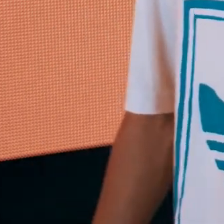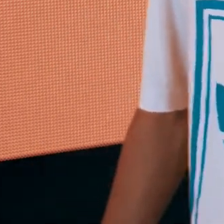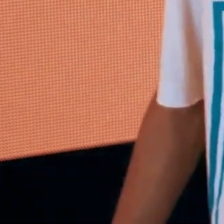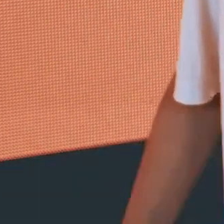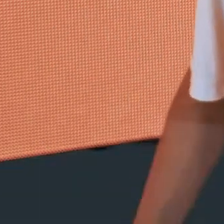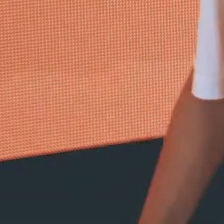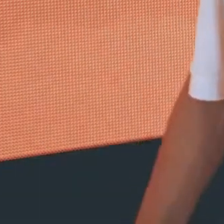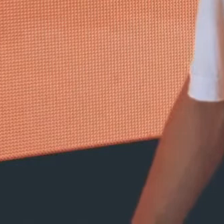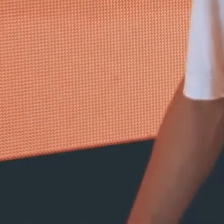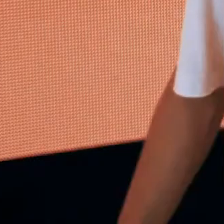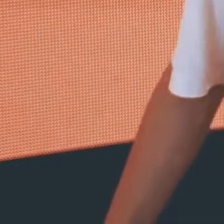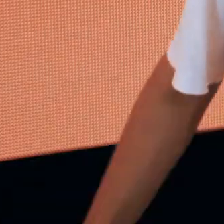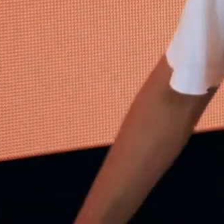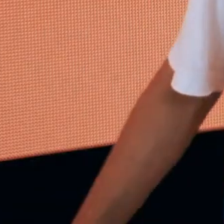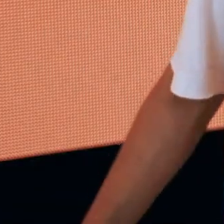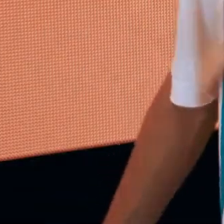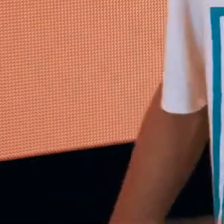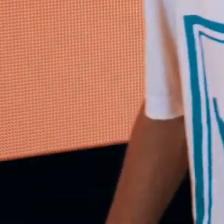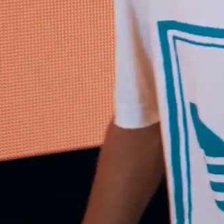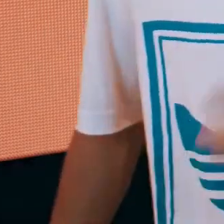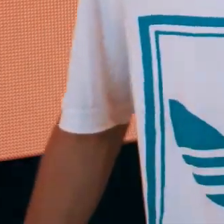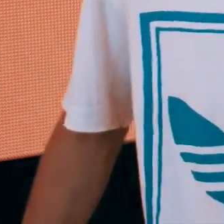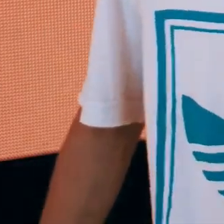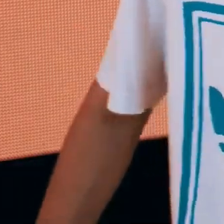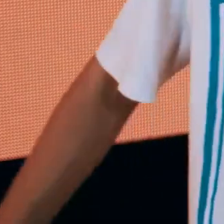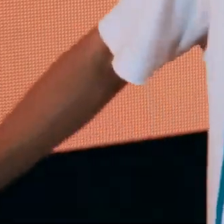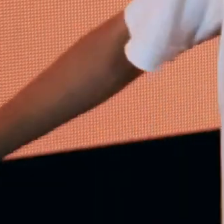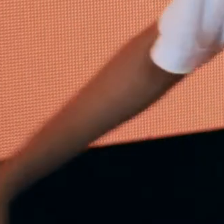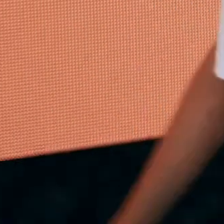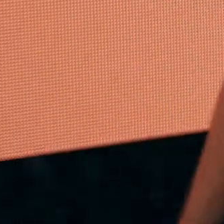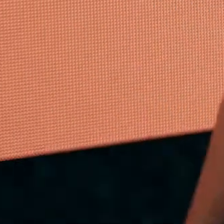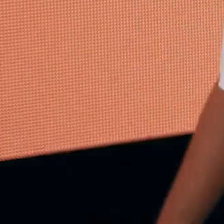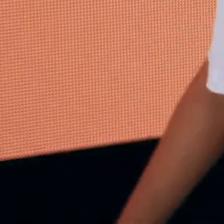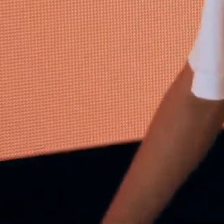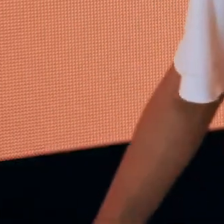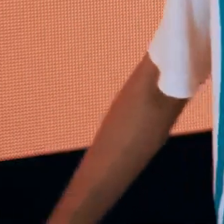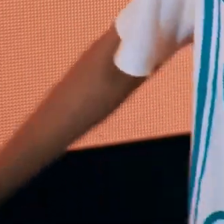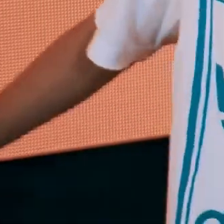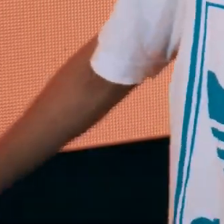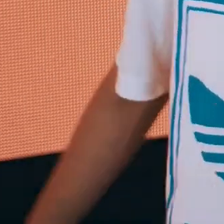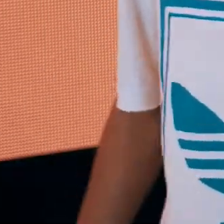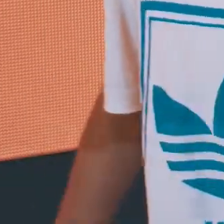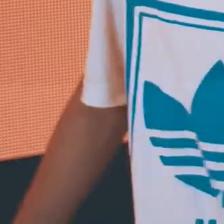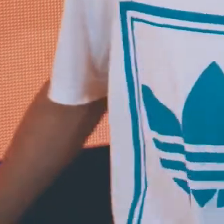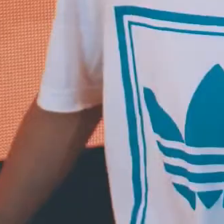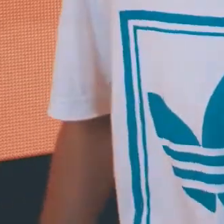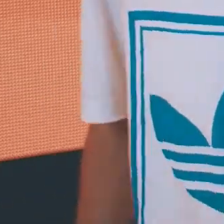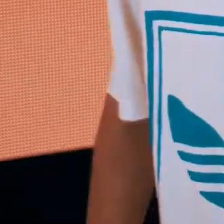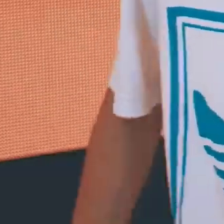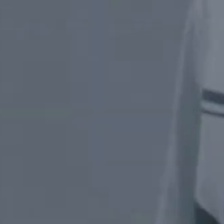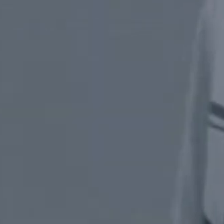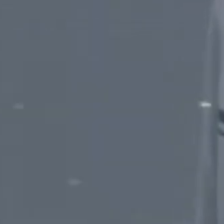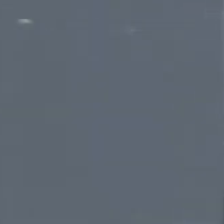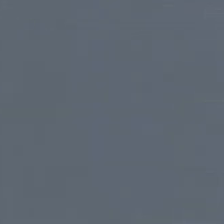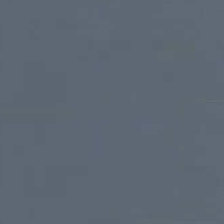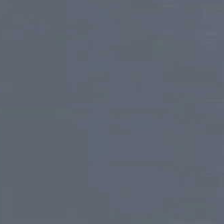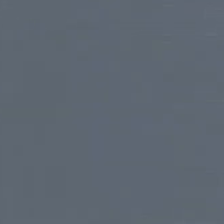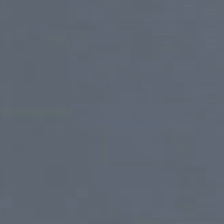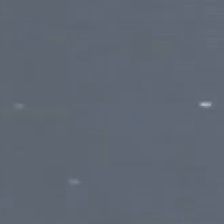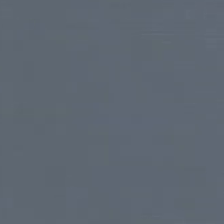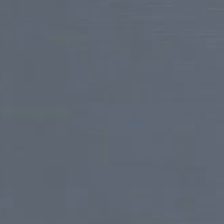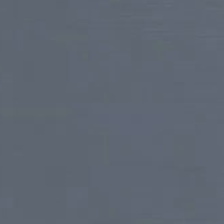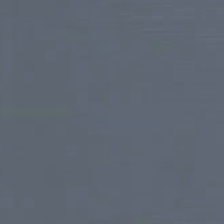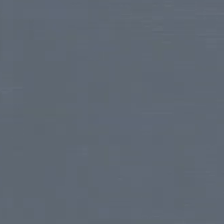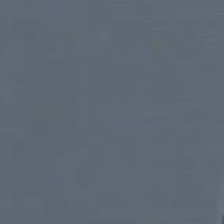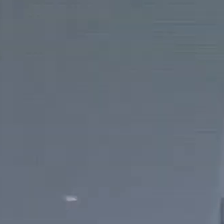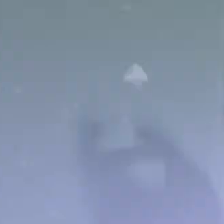parte de alguma galera, nós temos a banda, temos o teatro, temos a mídia. Então você que quer fazer parte, só cola com a gente toda sexta-feira. E todo terceiro